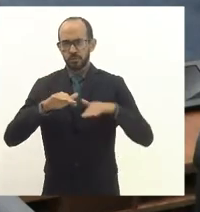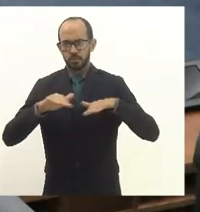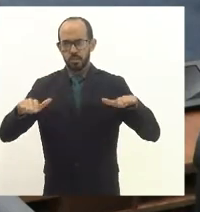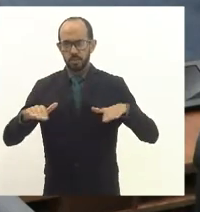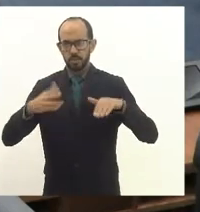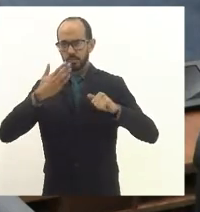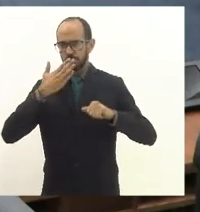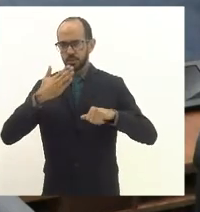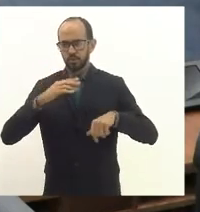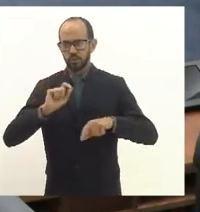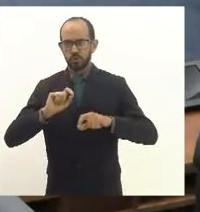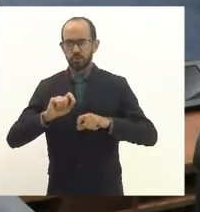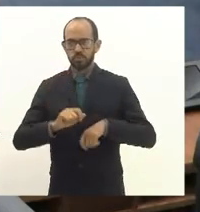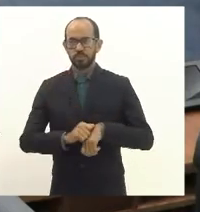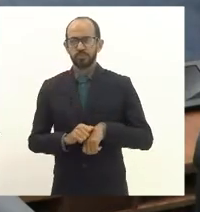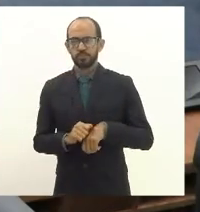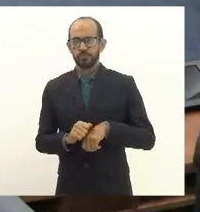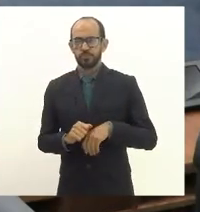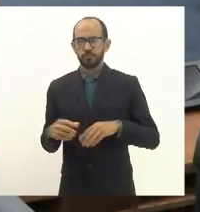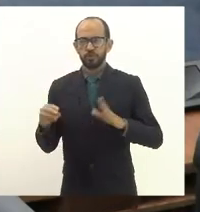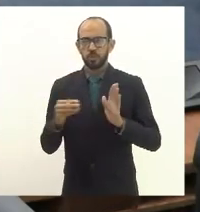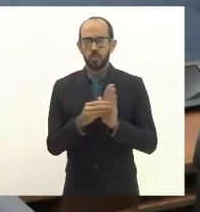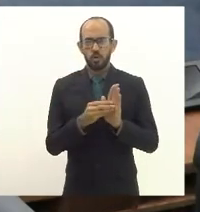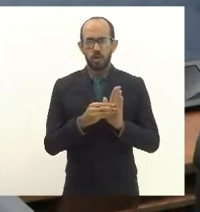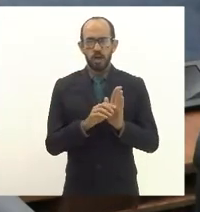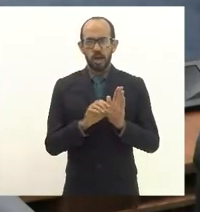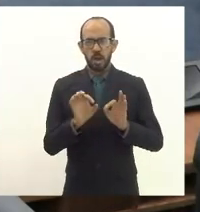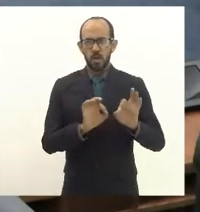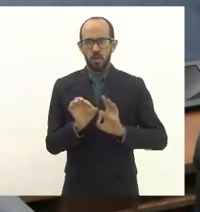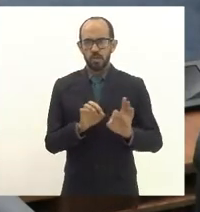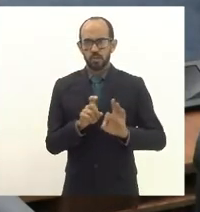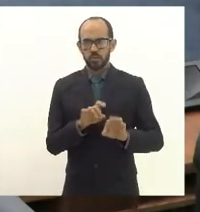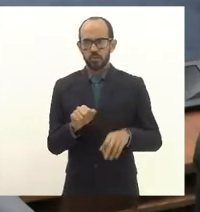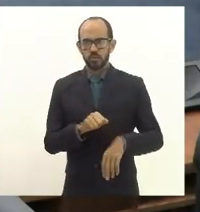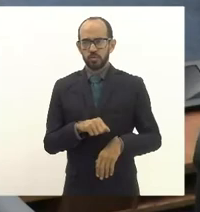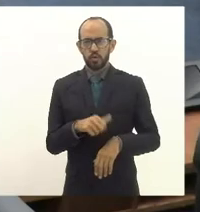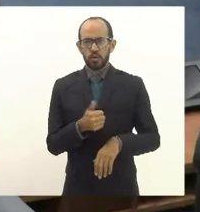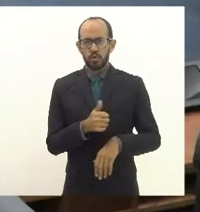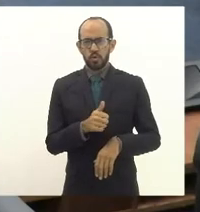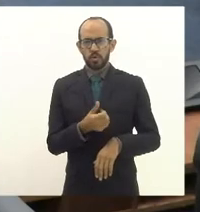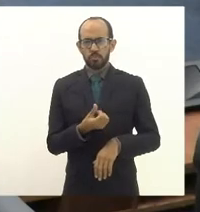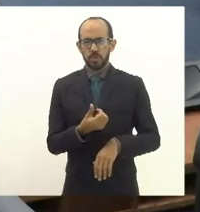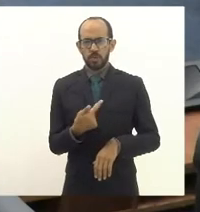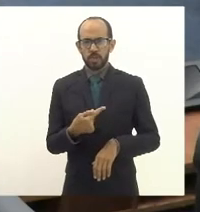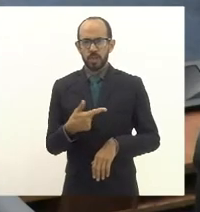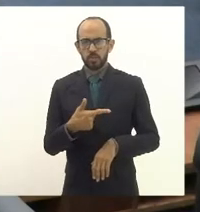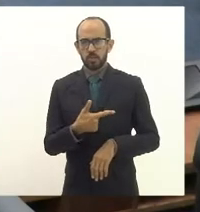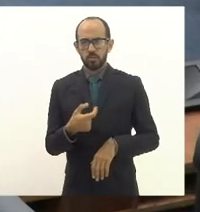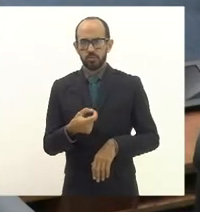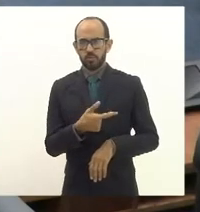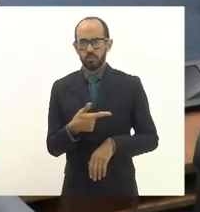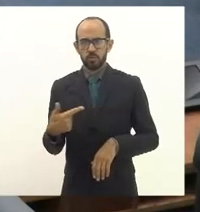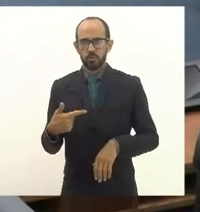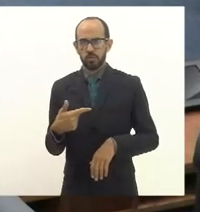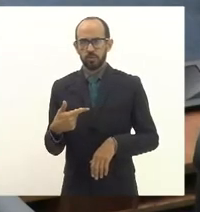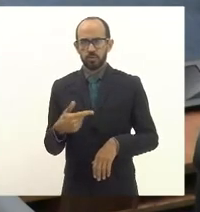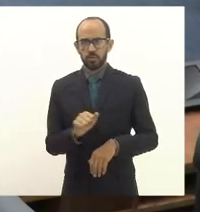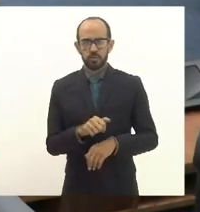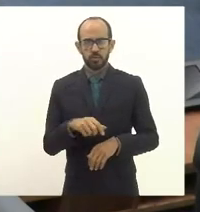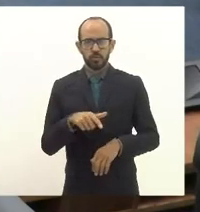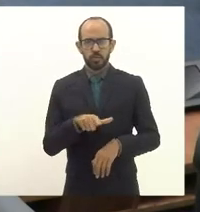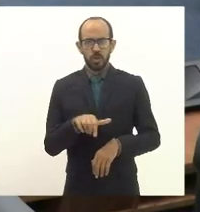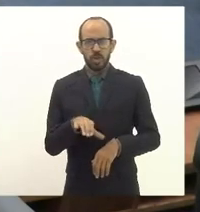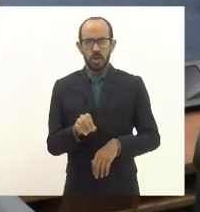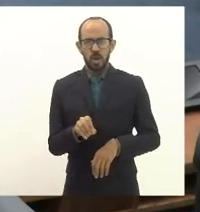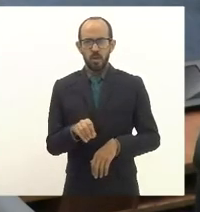Requer inclusão na ordem do dia do projeto de lei 1167 de 22. Deputado Léo Vieira, senhores que aprovam,